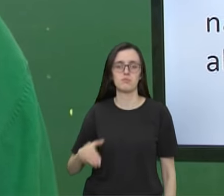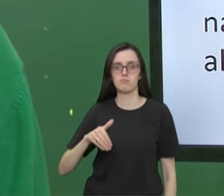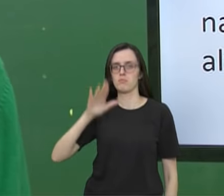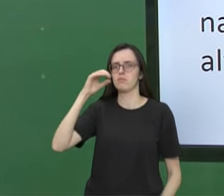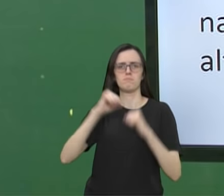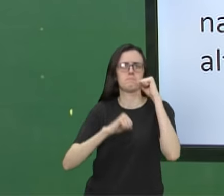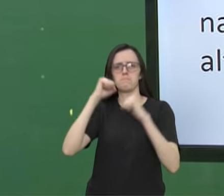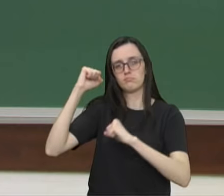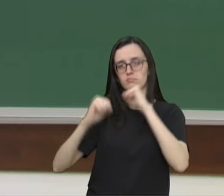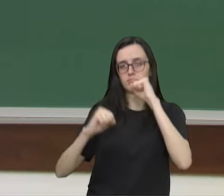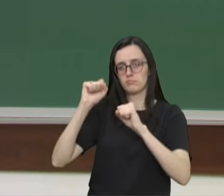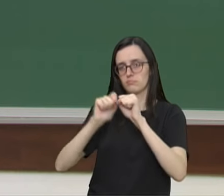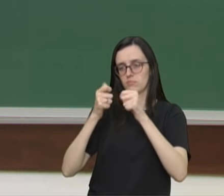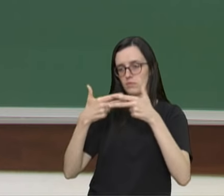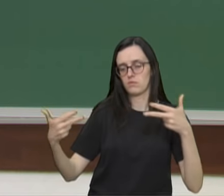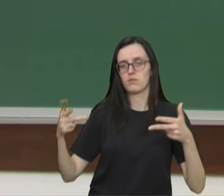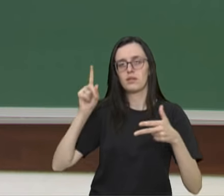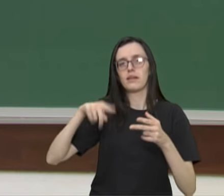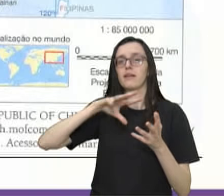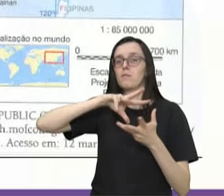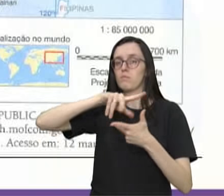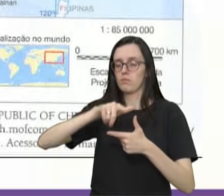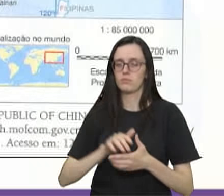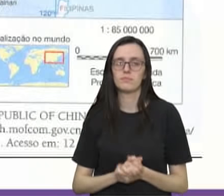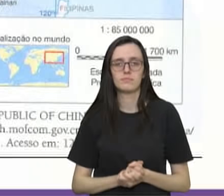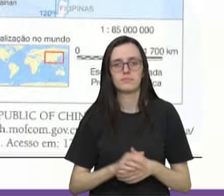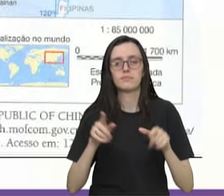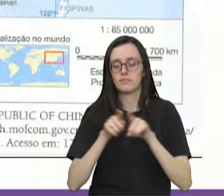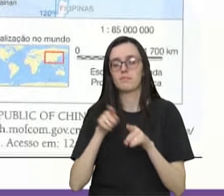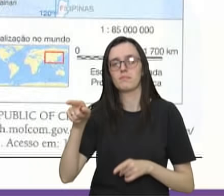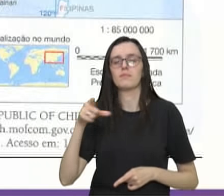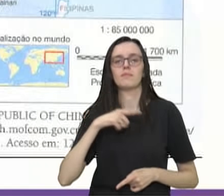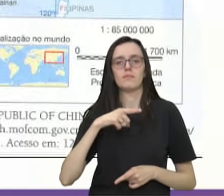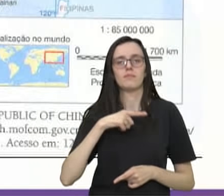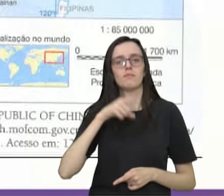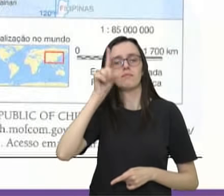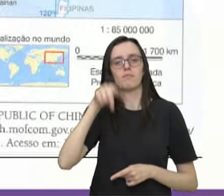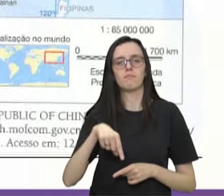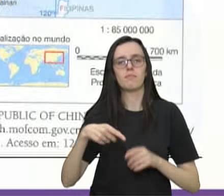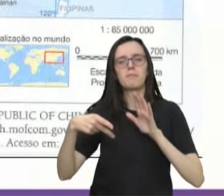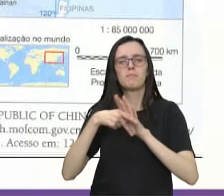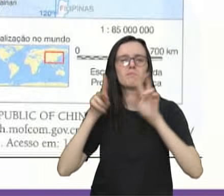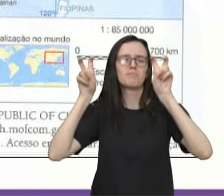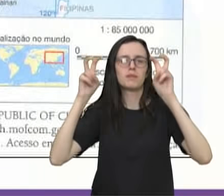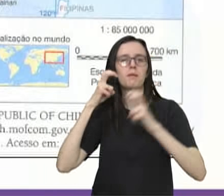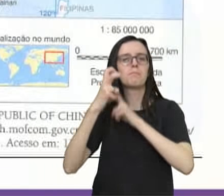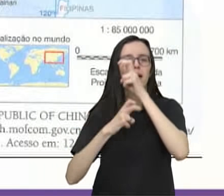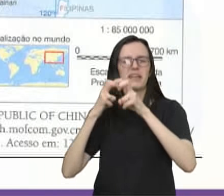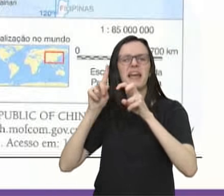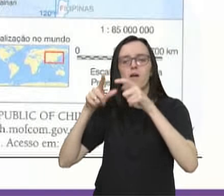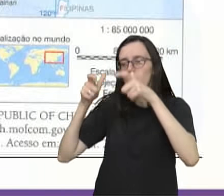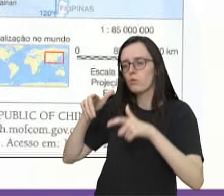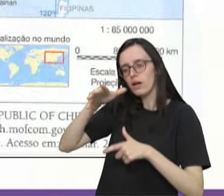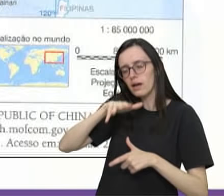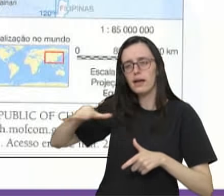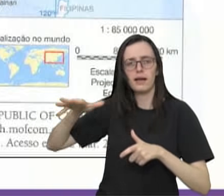industrial do planeta apresenta também parque industrial diversificado